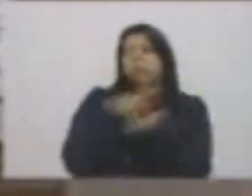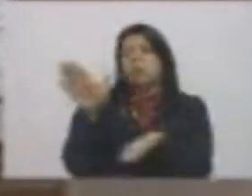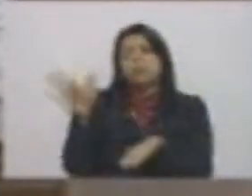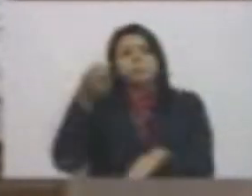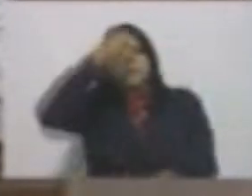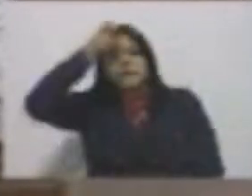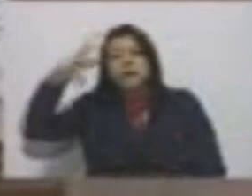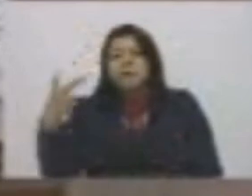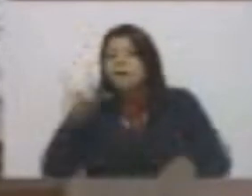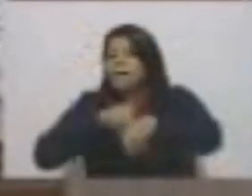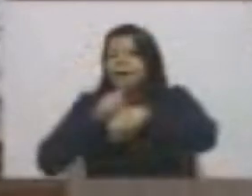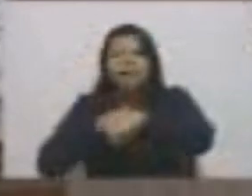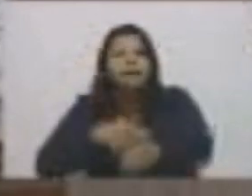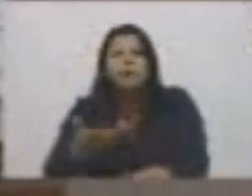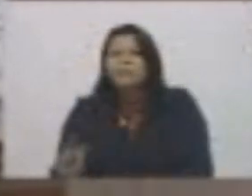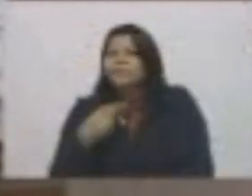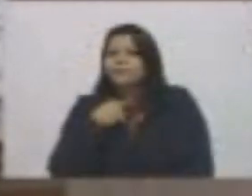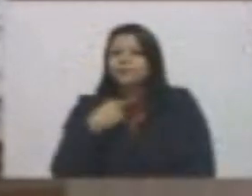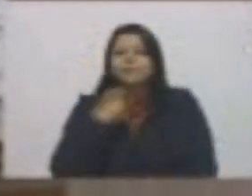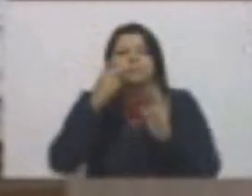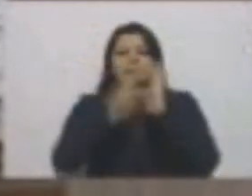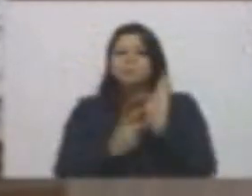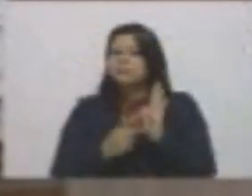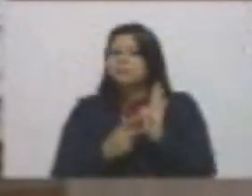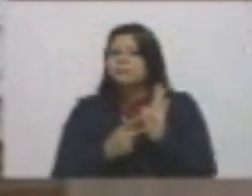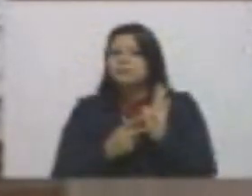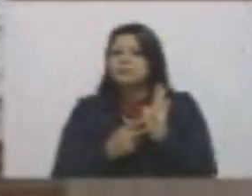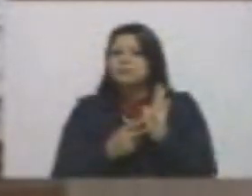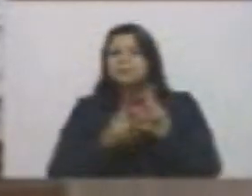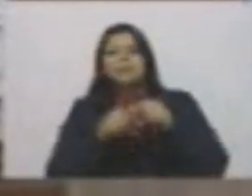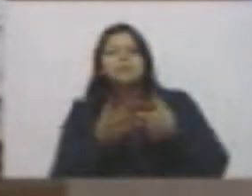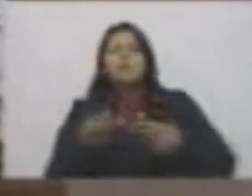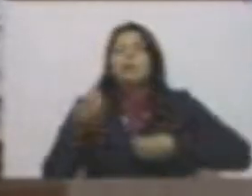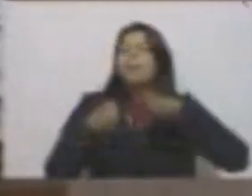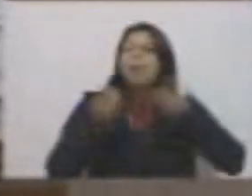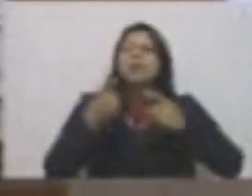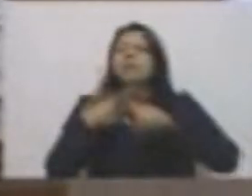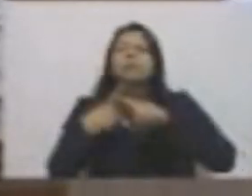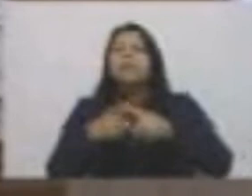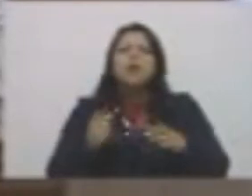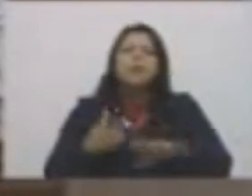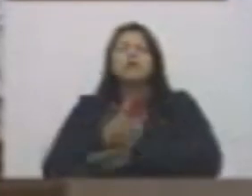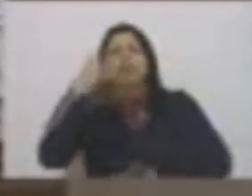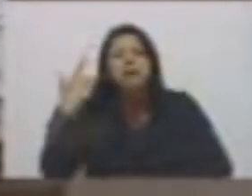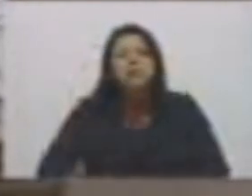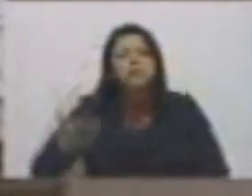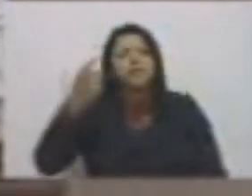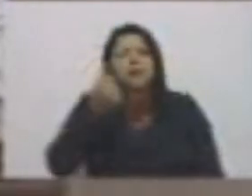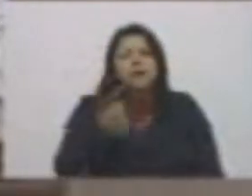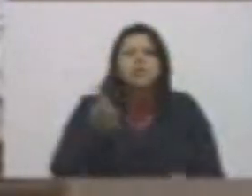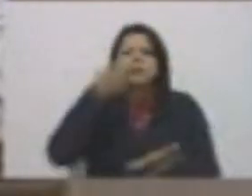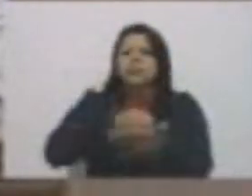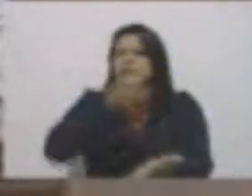Não vai dar tempo de implementar esse projeto. Para que então aprovar mais uma dívida para o